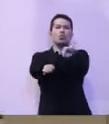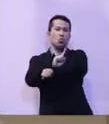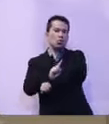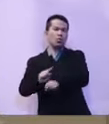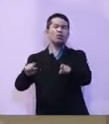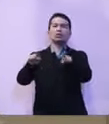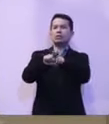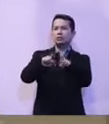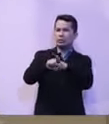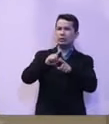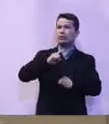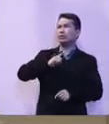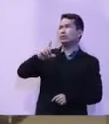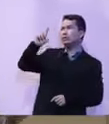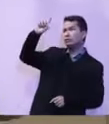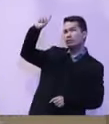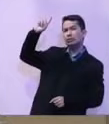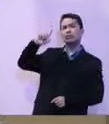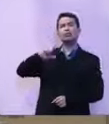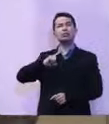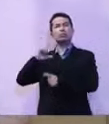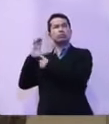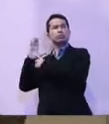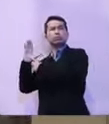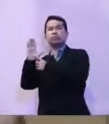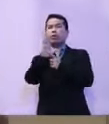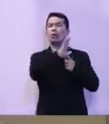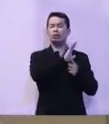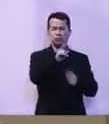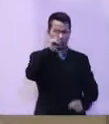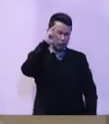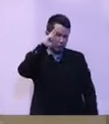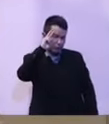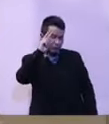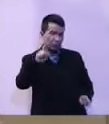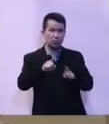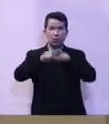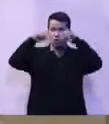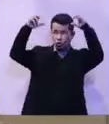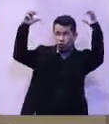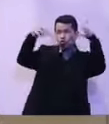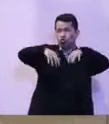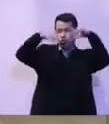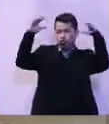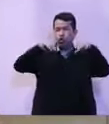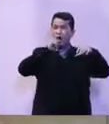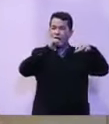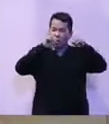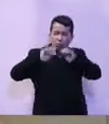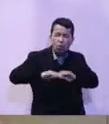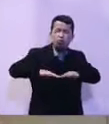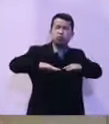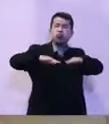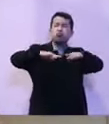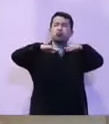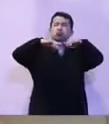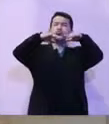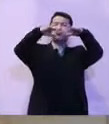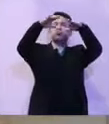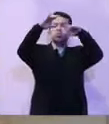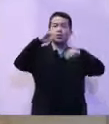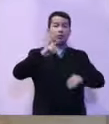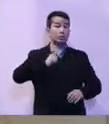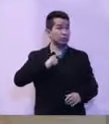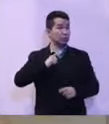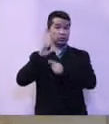dele. Ele deixou o próprio dilúvio como marca do julgamento do juízo. E disse: olha, eu já mostrei para